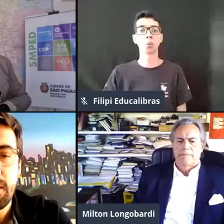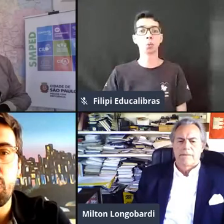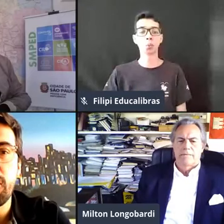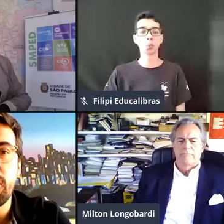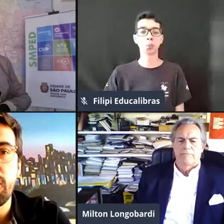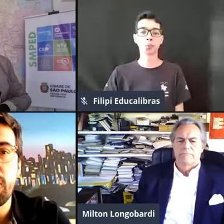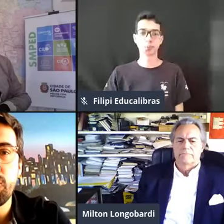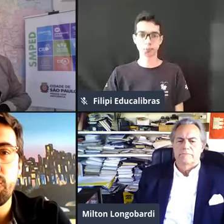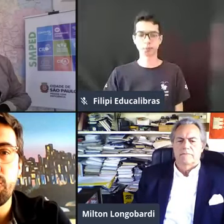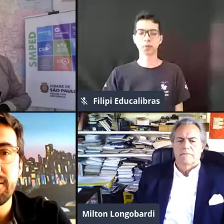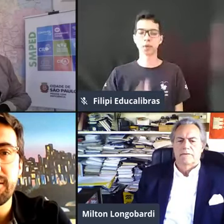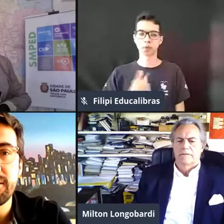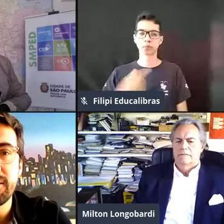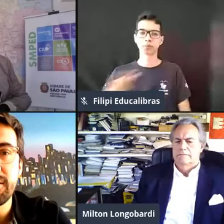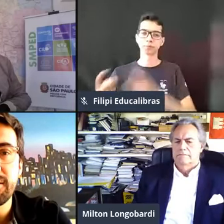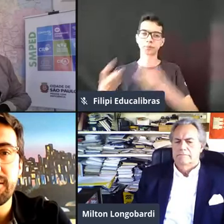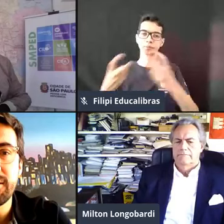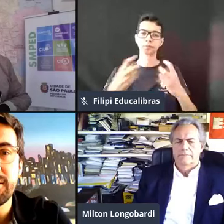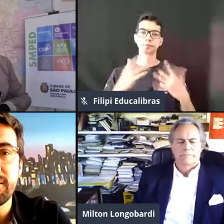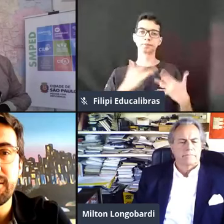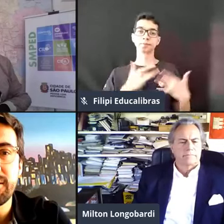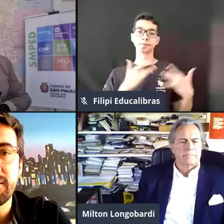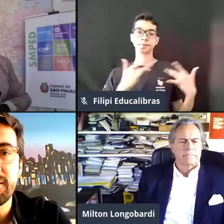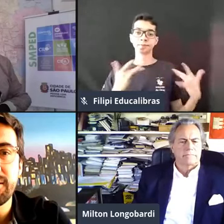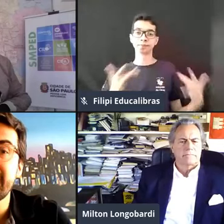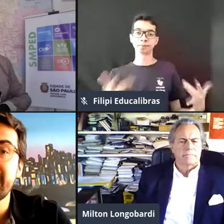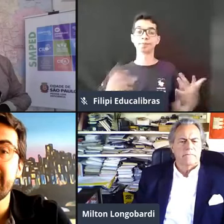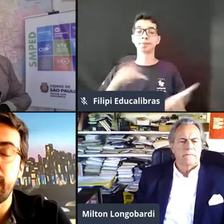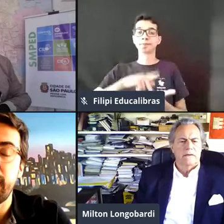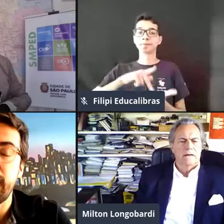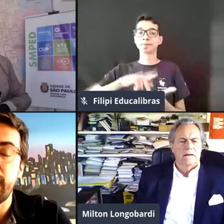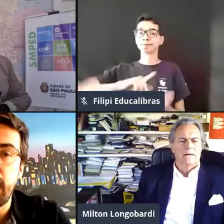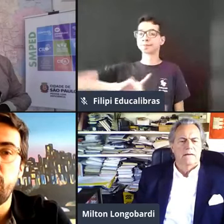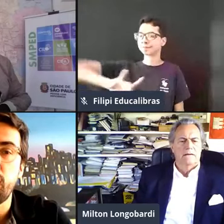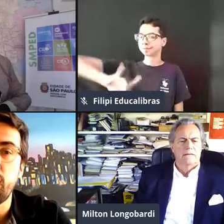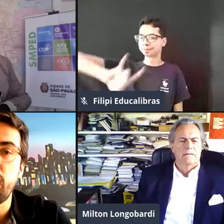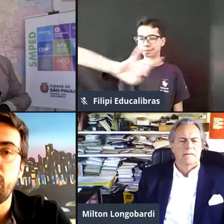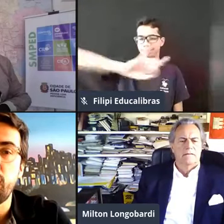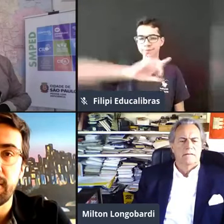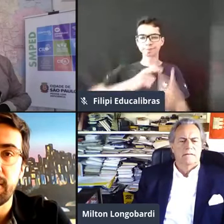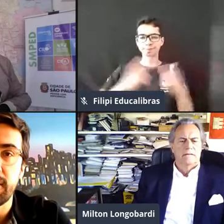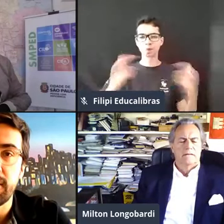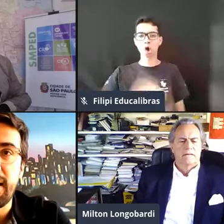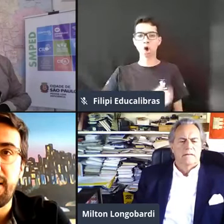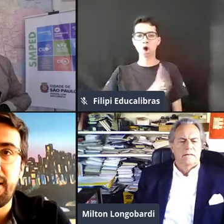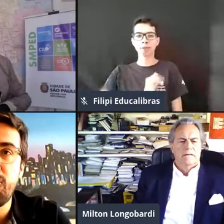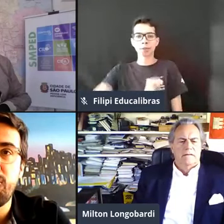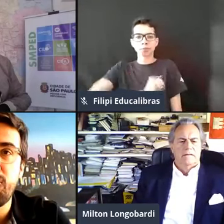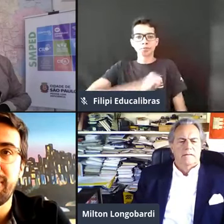acho que o coração de muita gente. Mas também parece